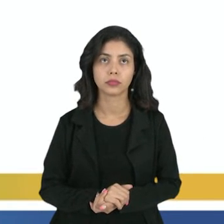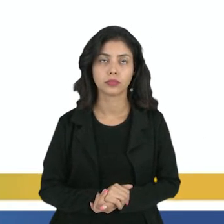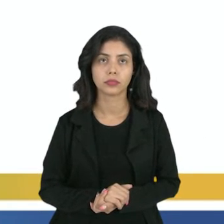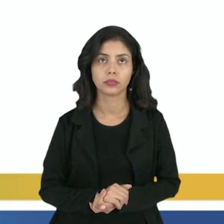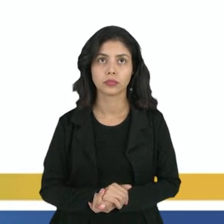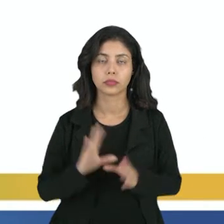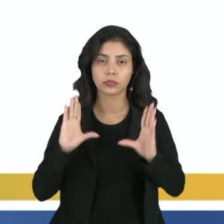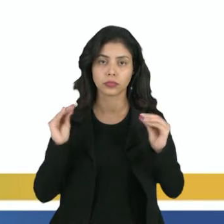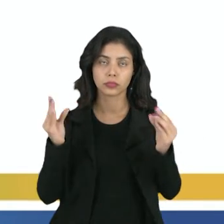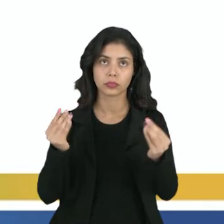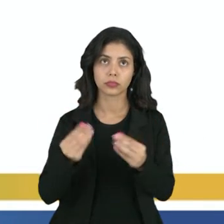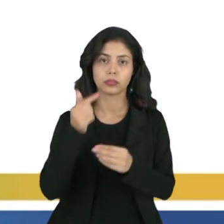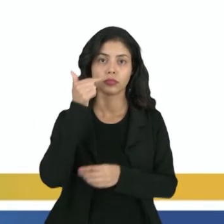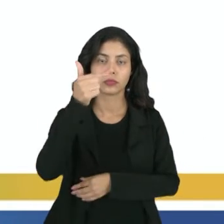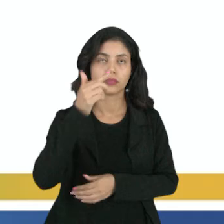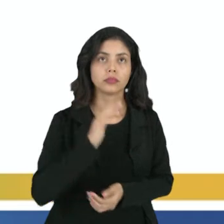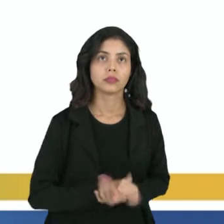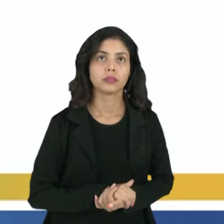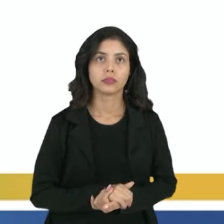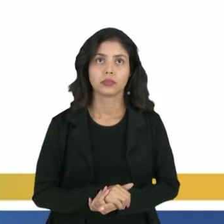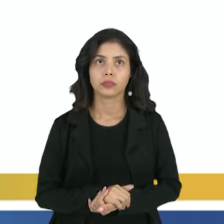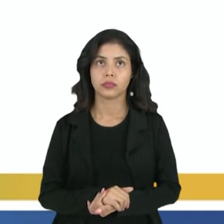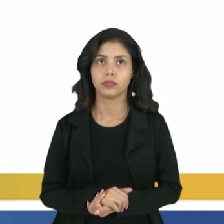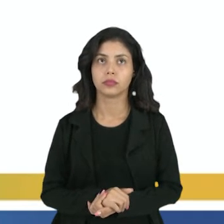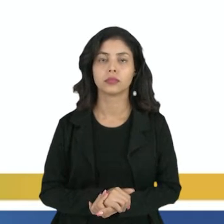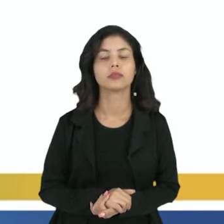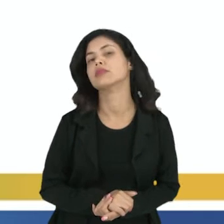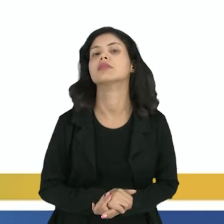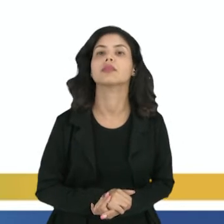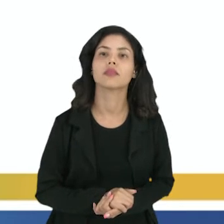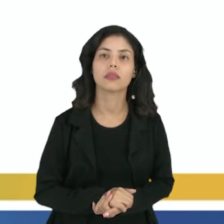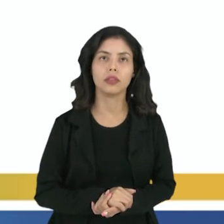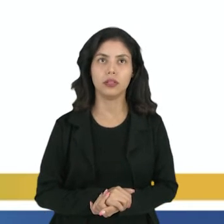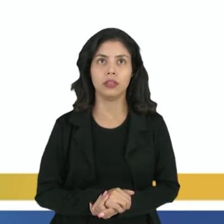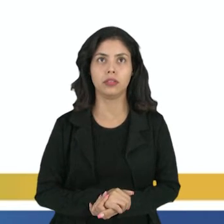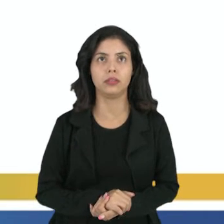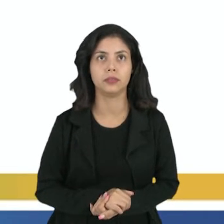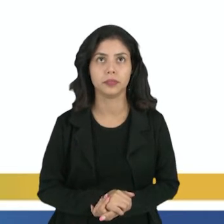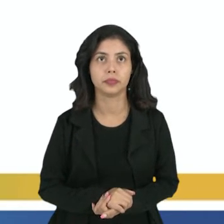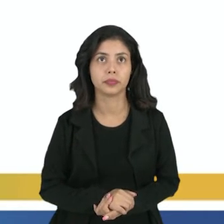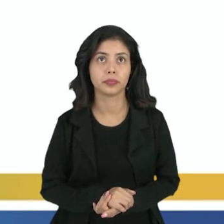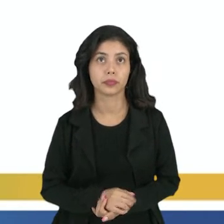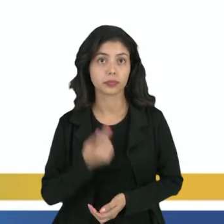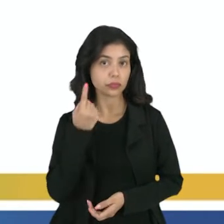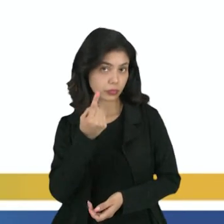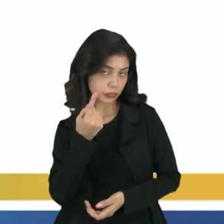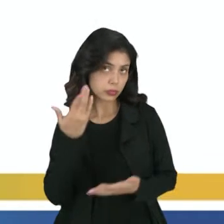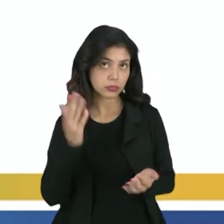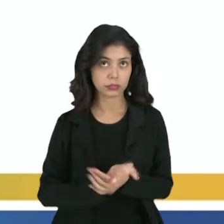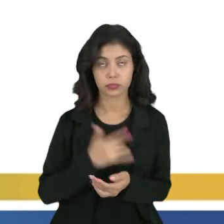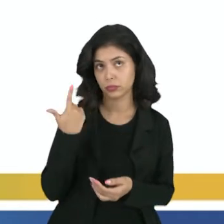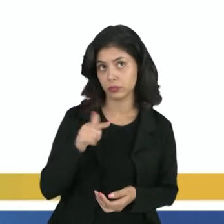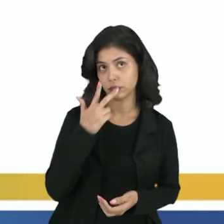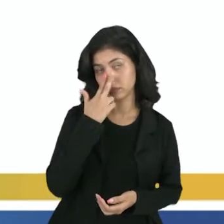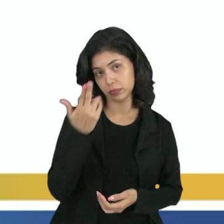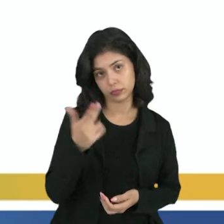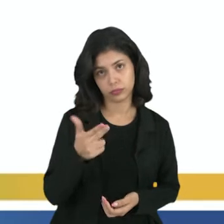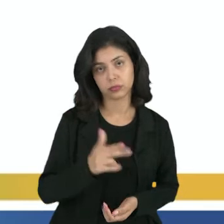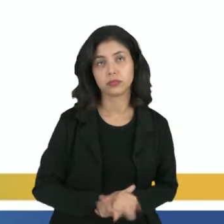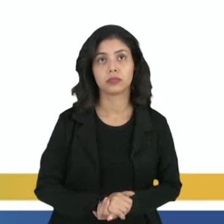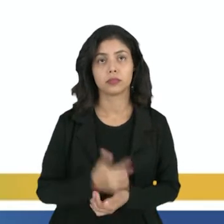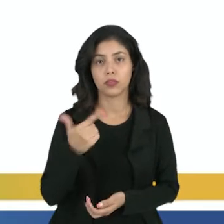estequiométrico dessa substância, 2. Então, vai como expoente. Aqui do oxigênio é 1, por isso que não aparece